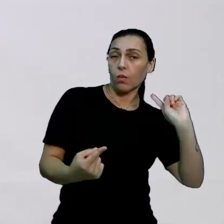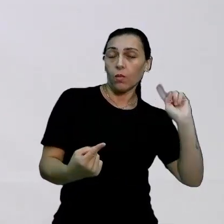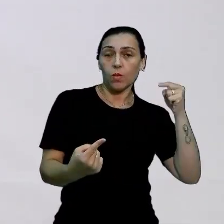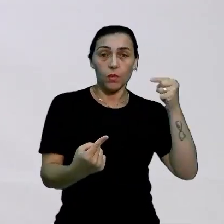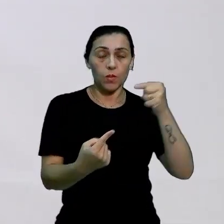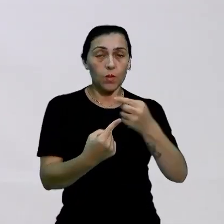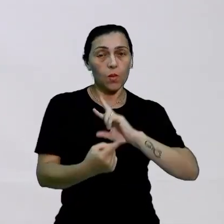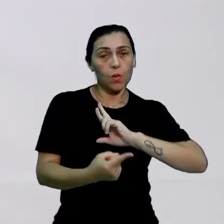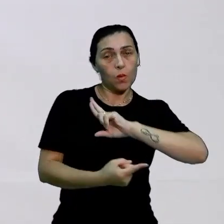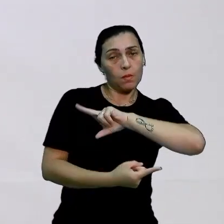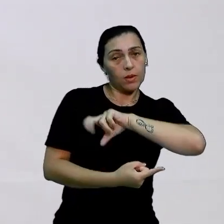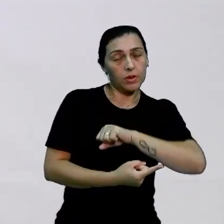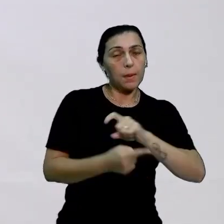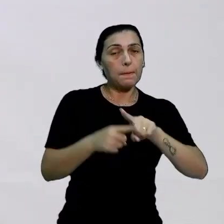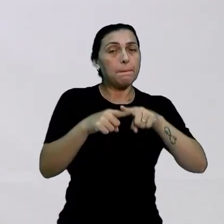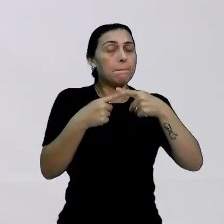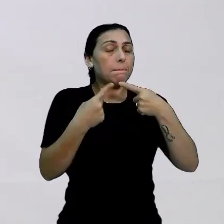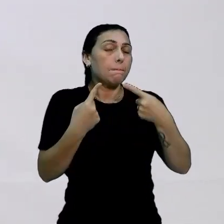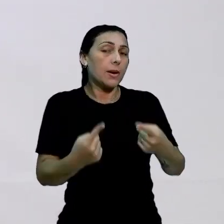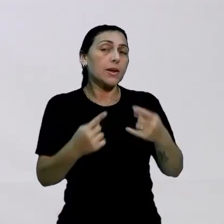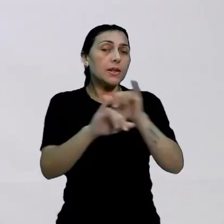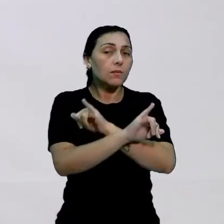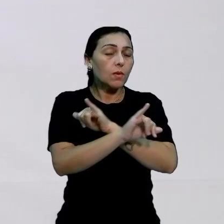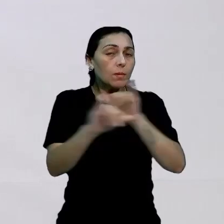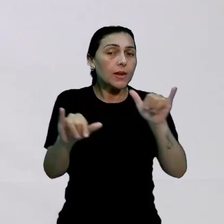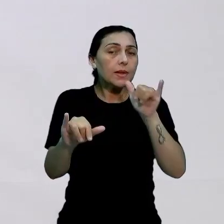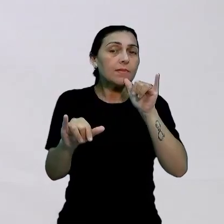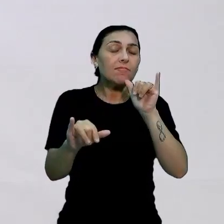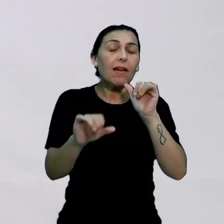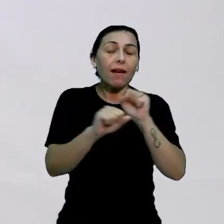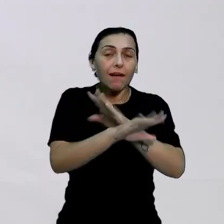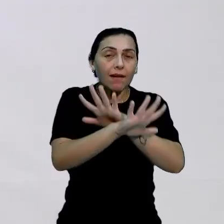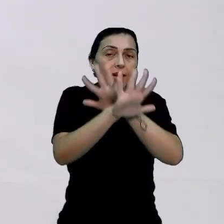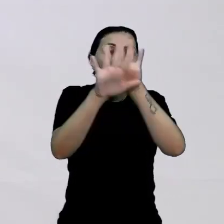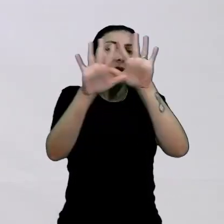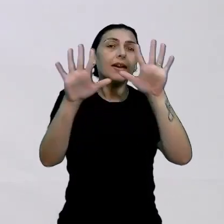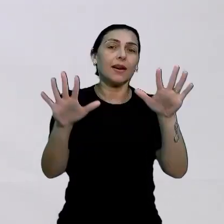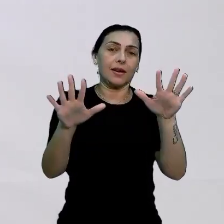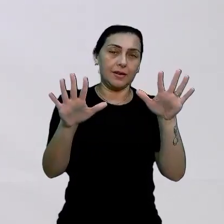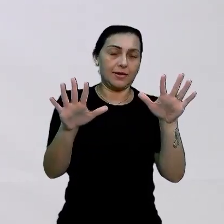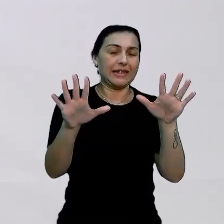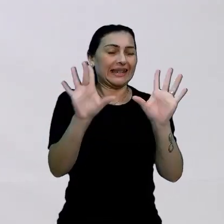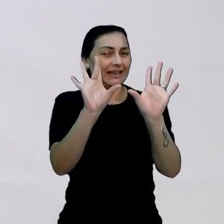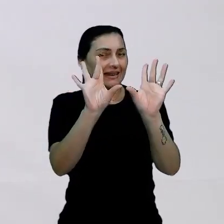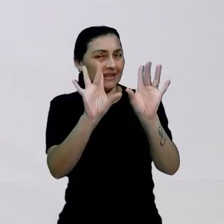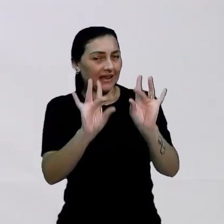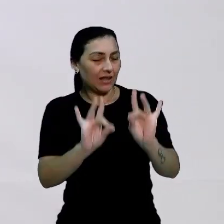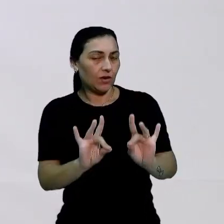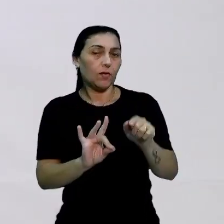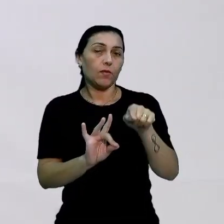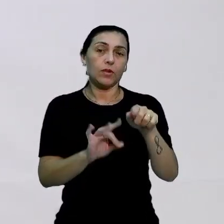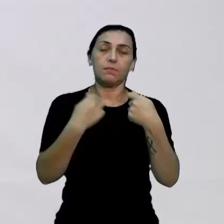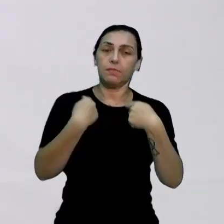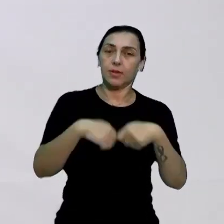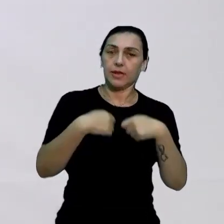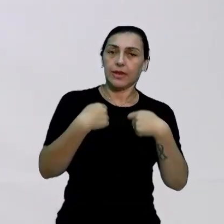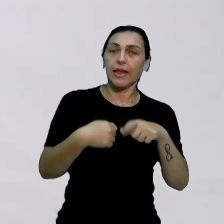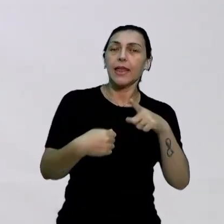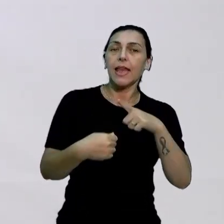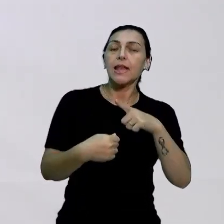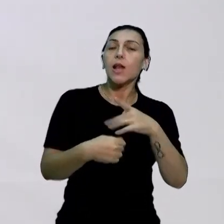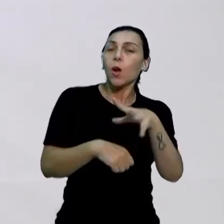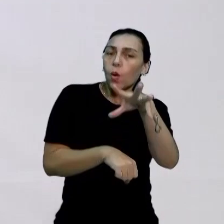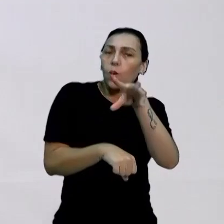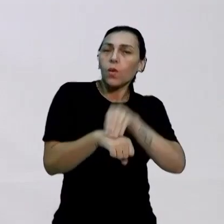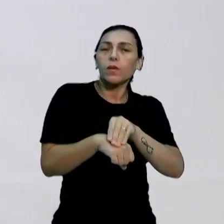sobre o romantismo, mas de repente essa informação não vem tão clara, não vem tão precisa, e aí você precisa ter esse